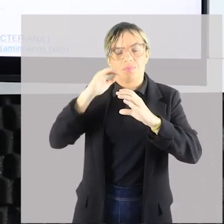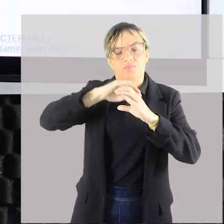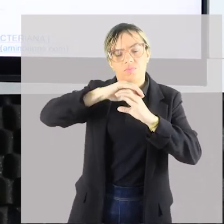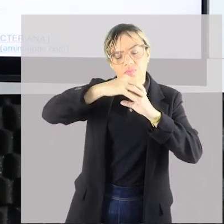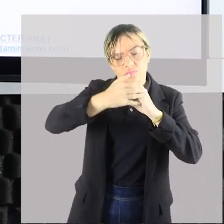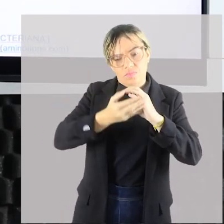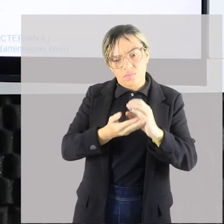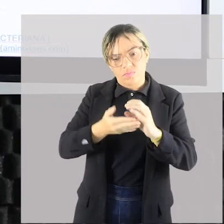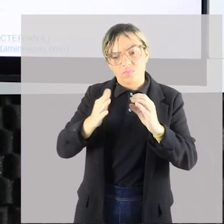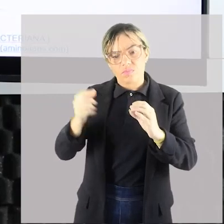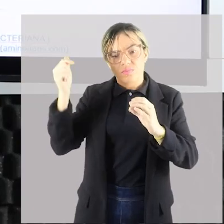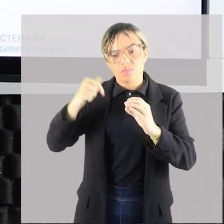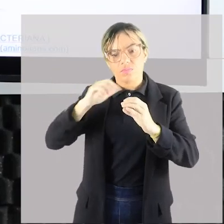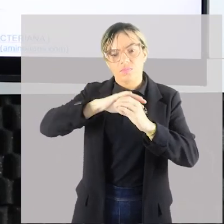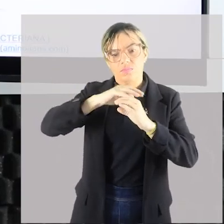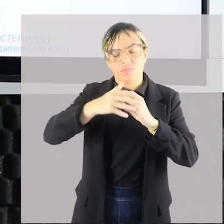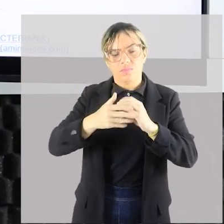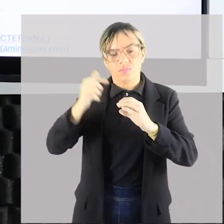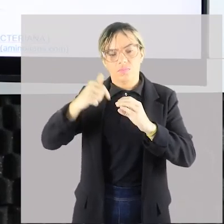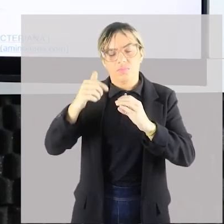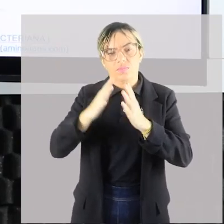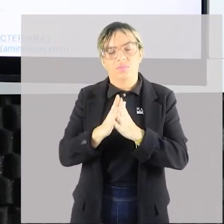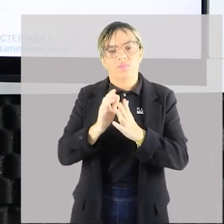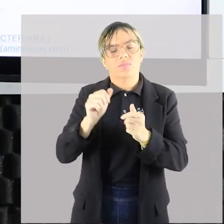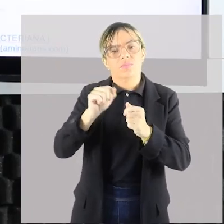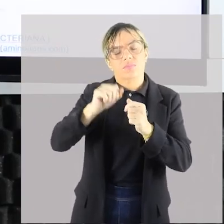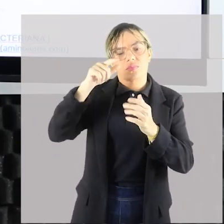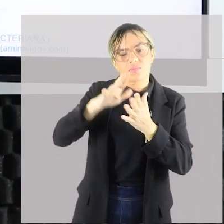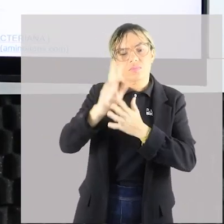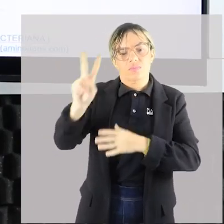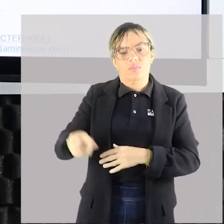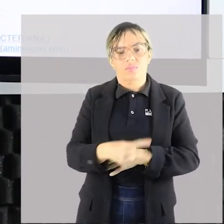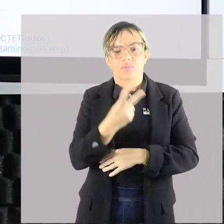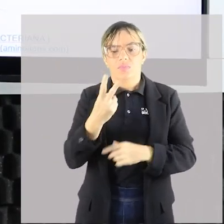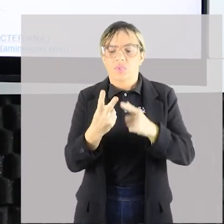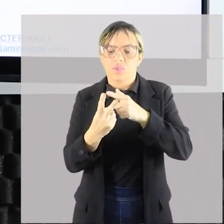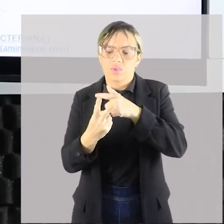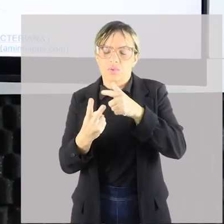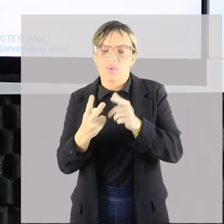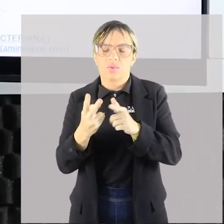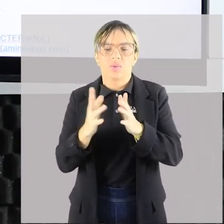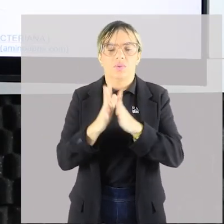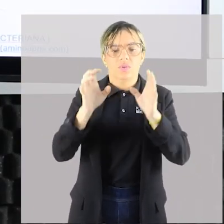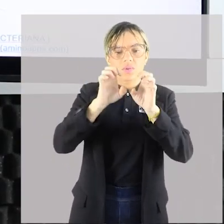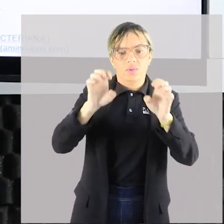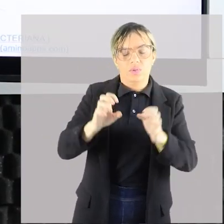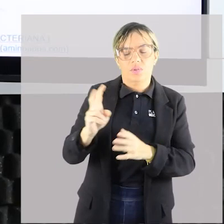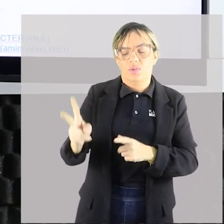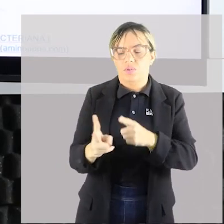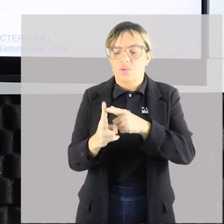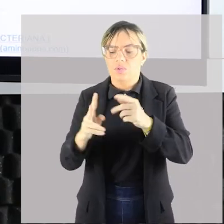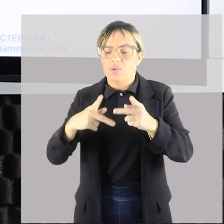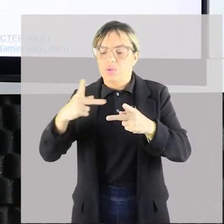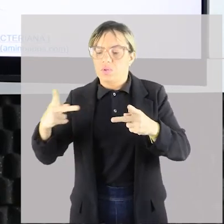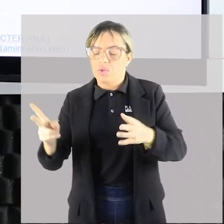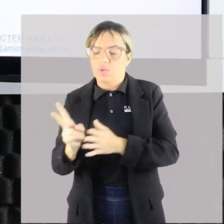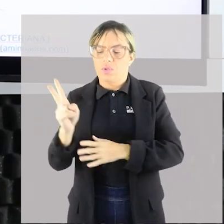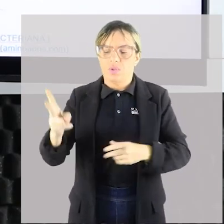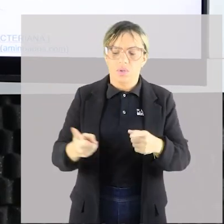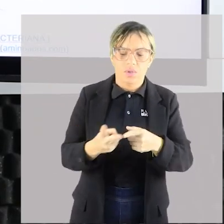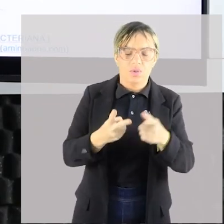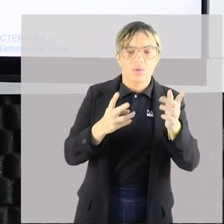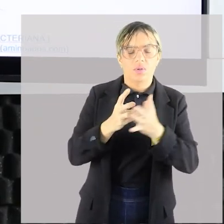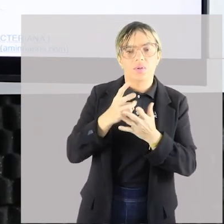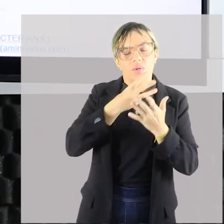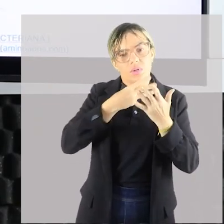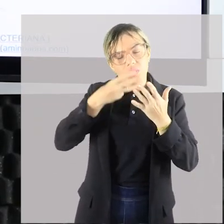bacteriana. Essa membrana plasmática ela é feita de dois componentes, que são as proteínas e os